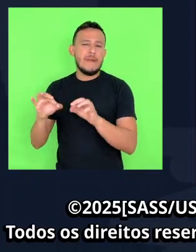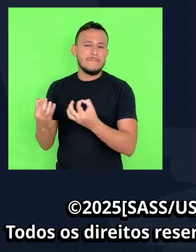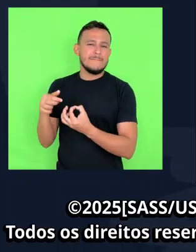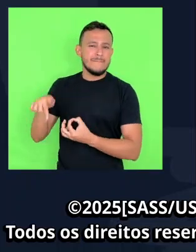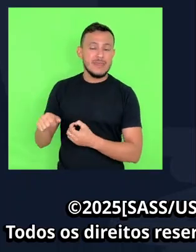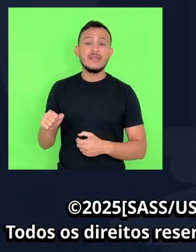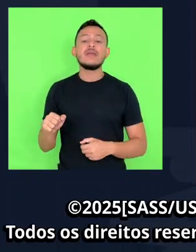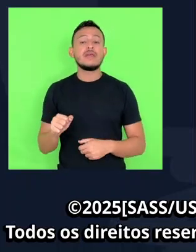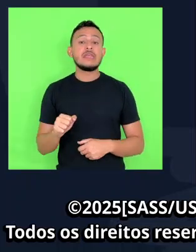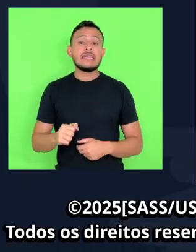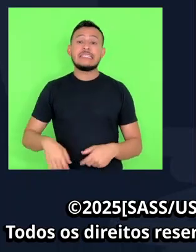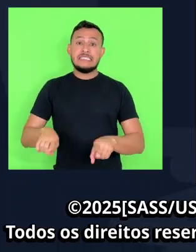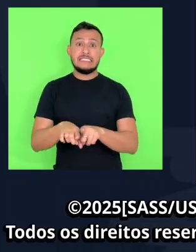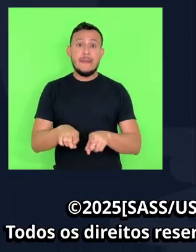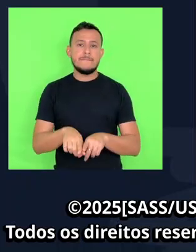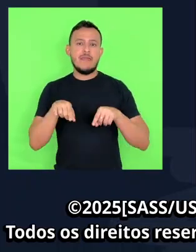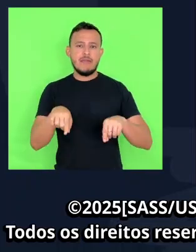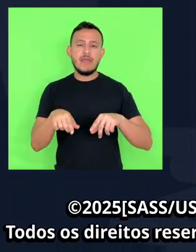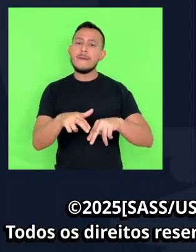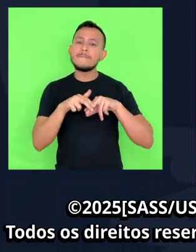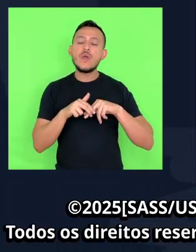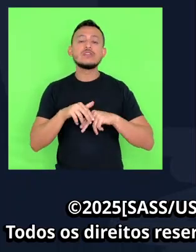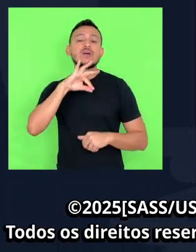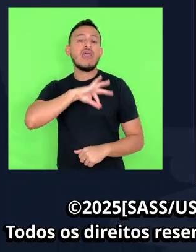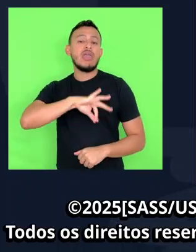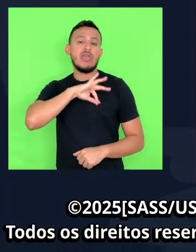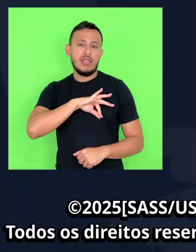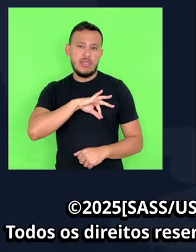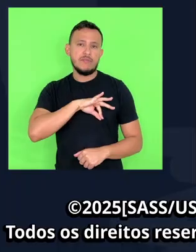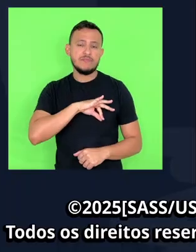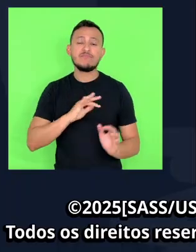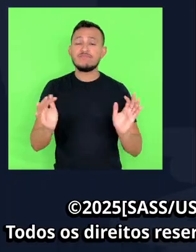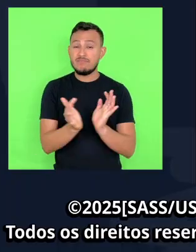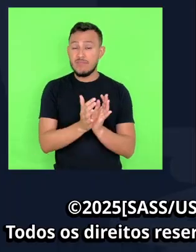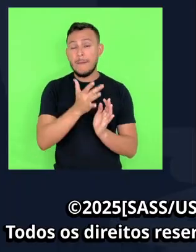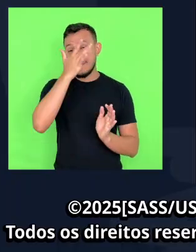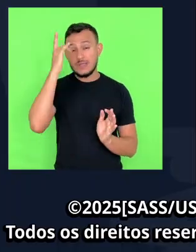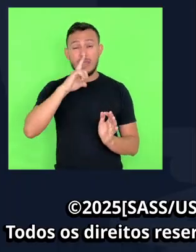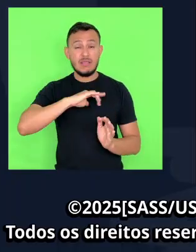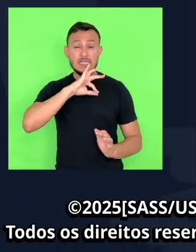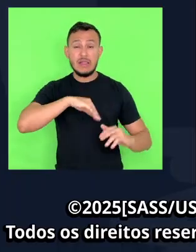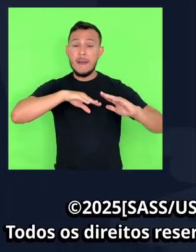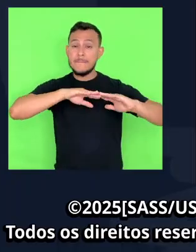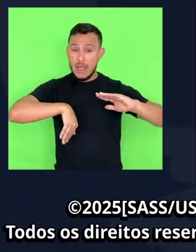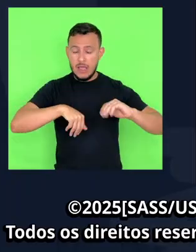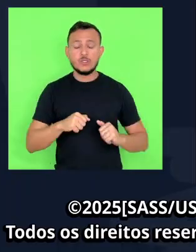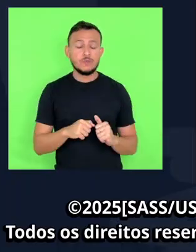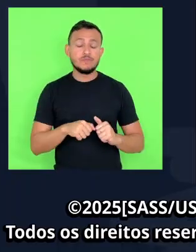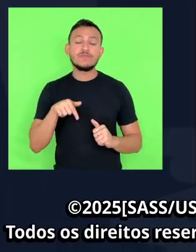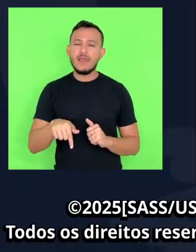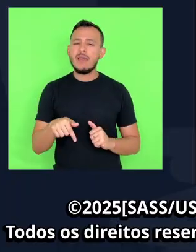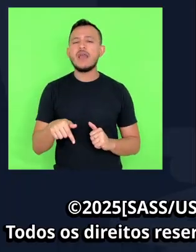obviamente, afetados pela renda, indivíduos com menor renda. A